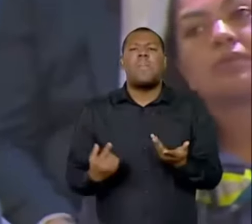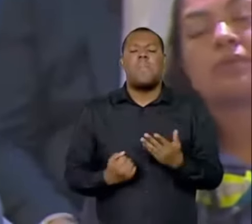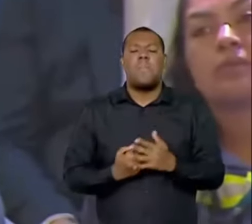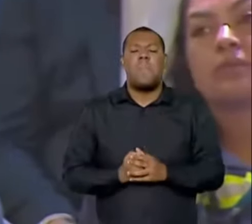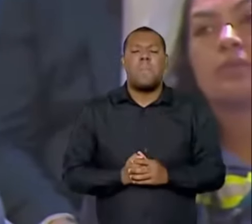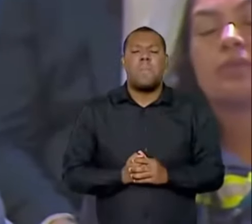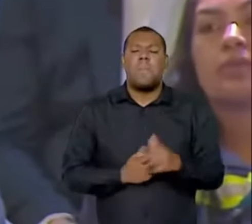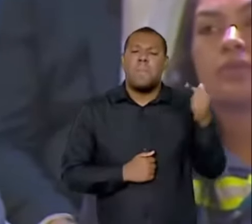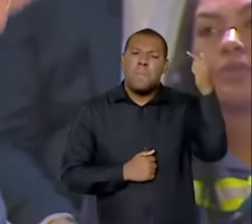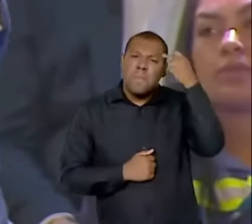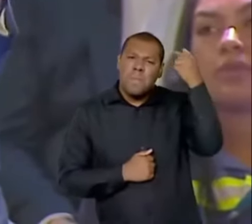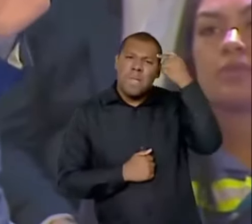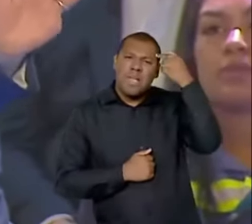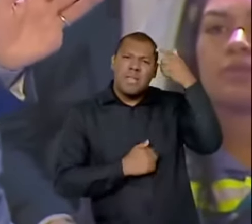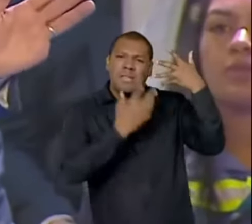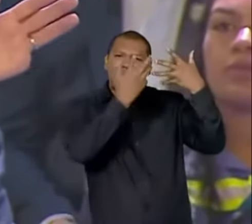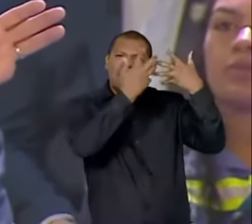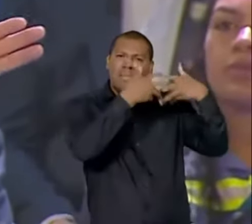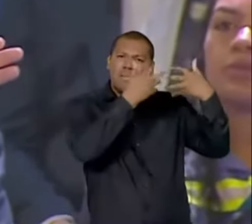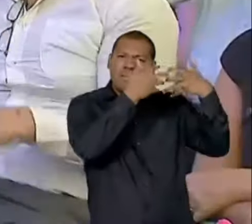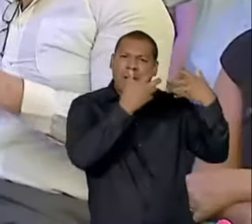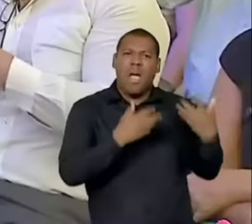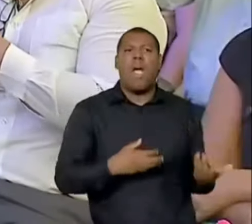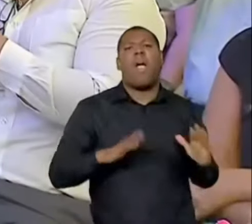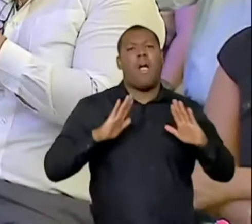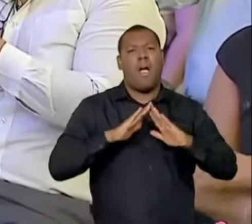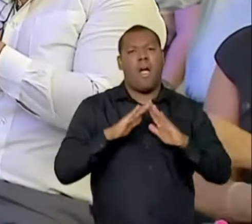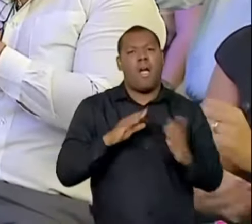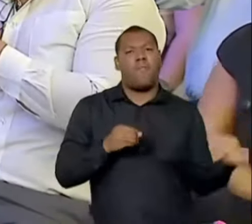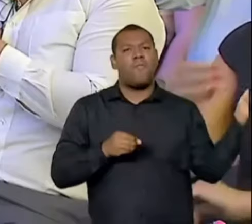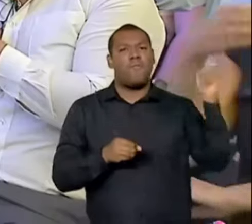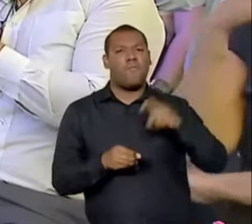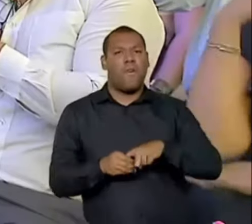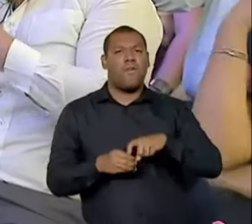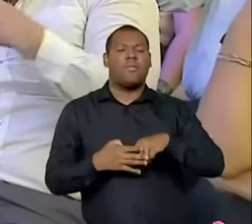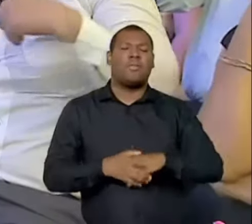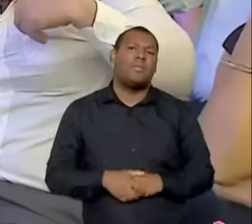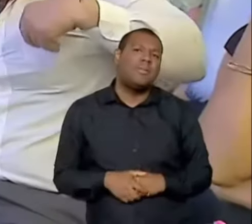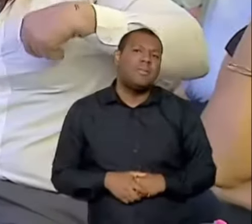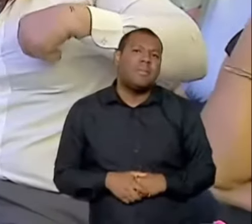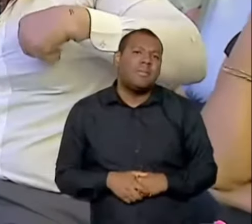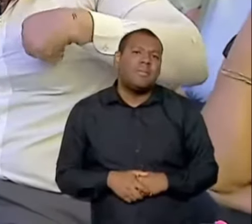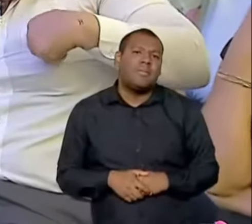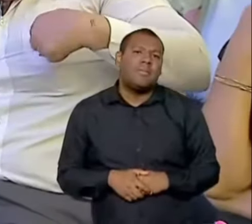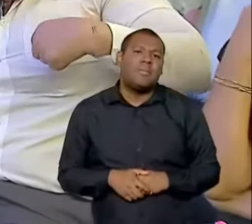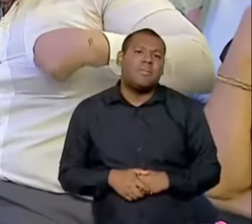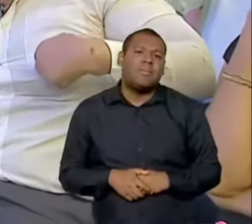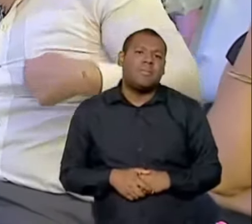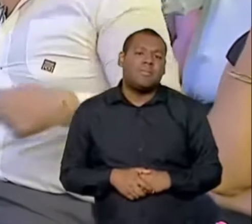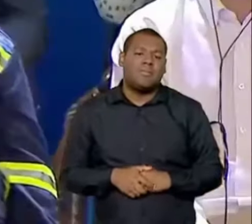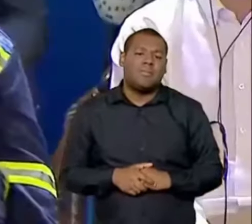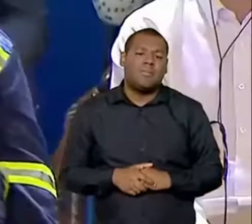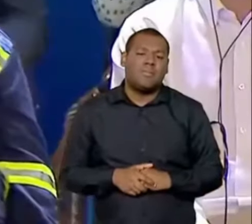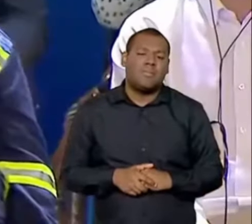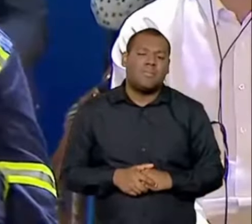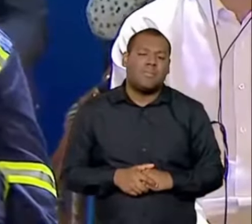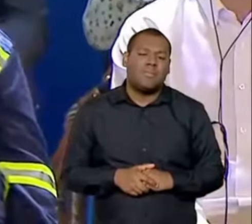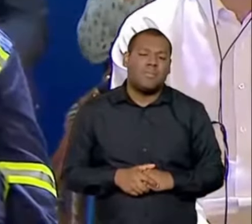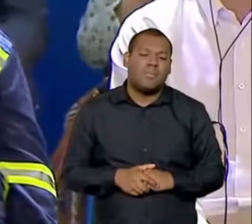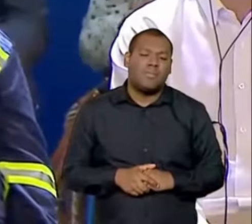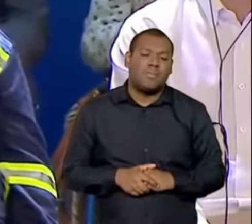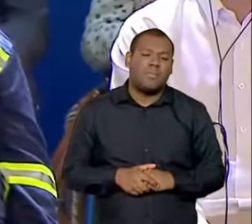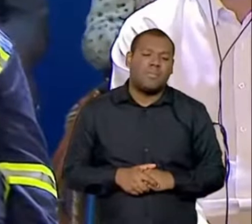possa voltar para casa procurando resposta e construir as